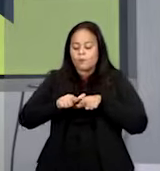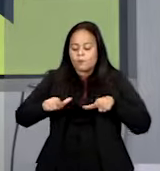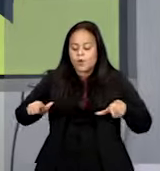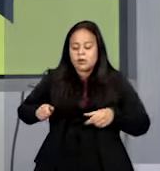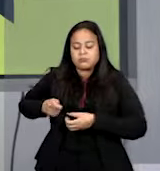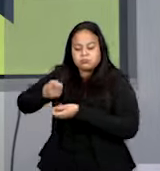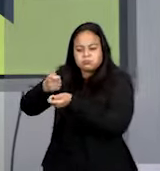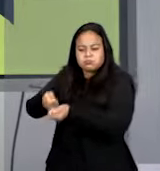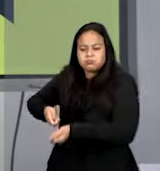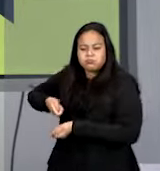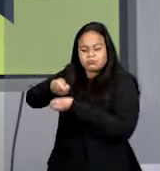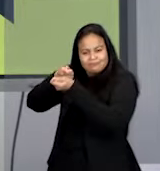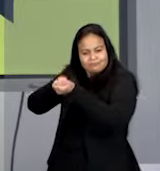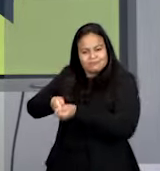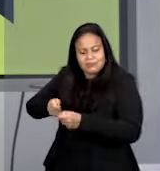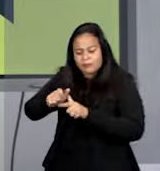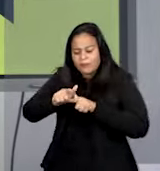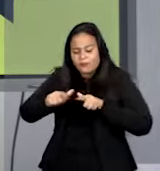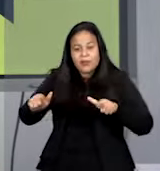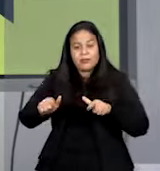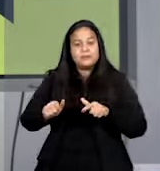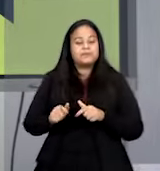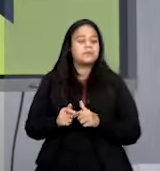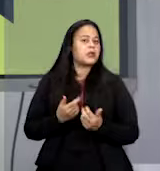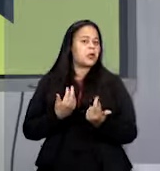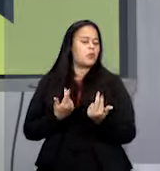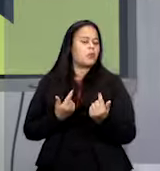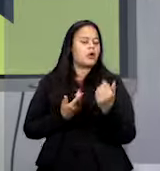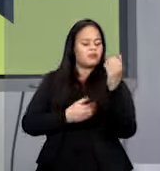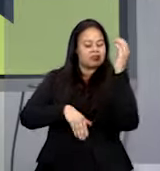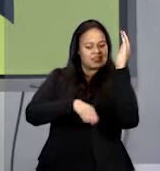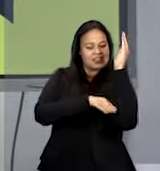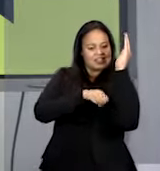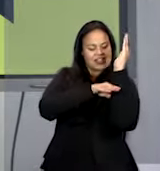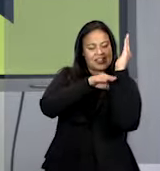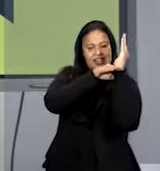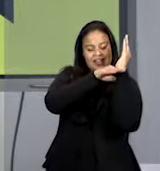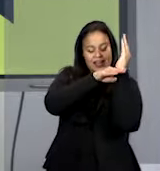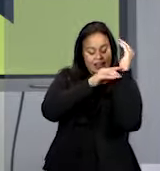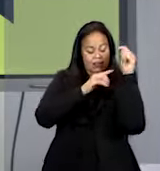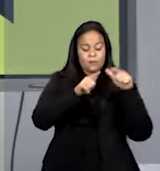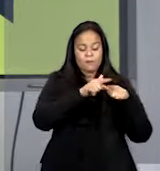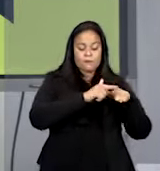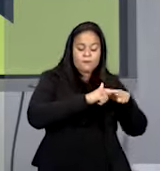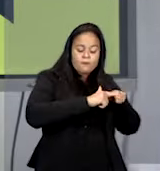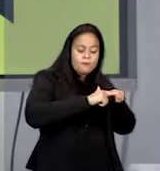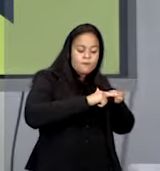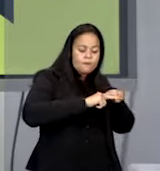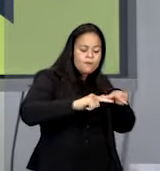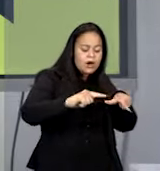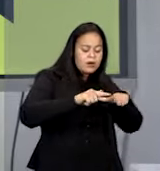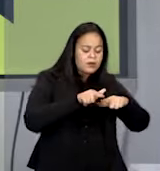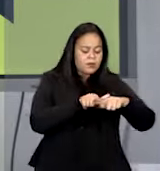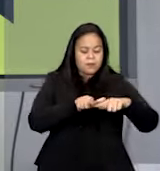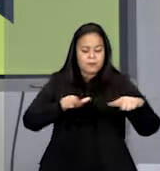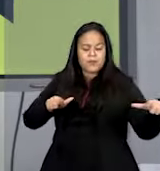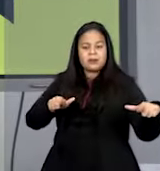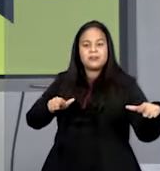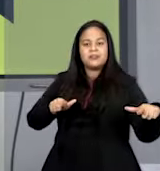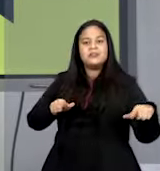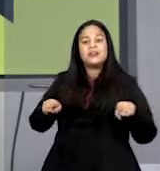como quando eu vou construir o condomínio eu preciso desmatar, eu desmatei também para